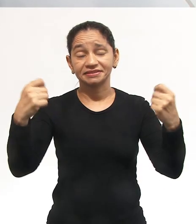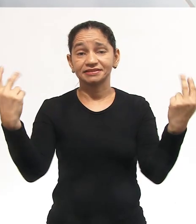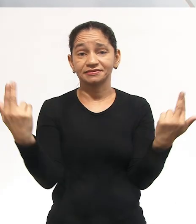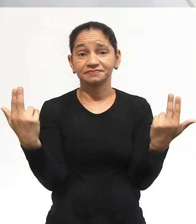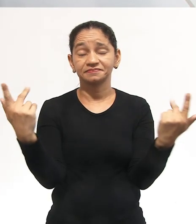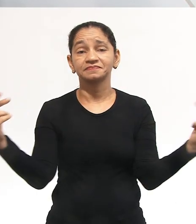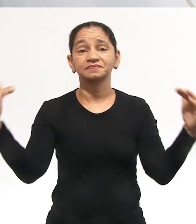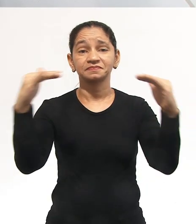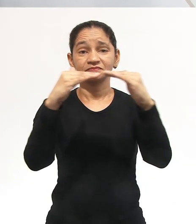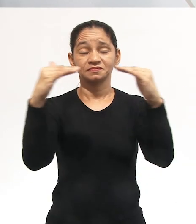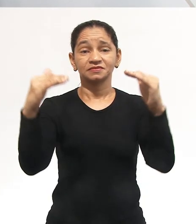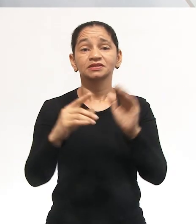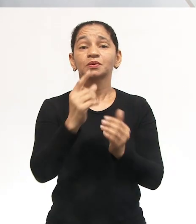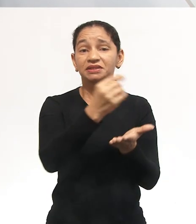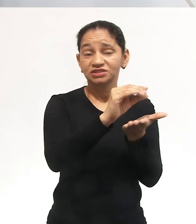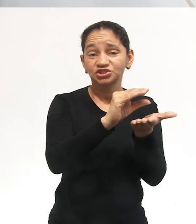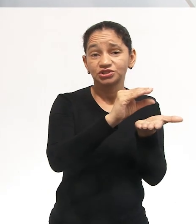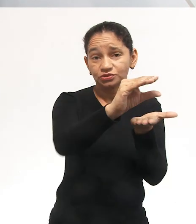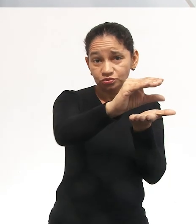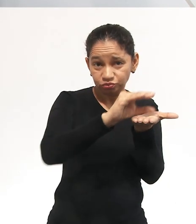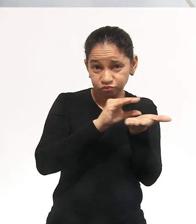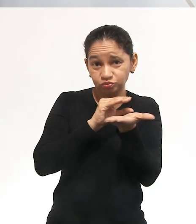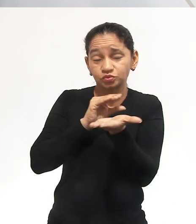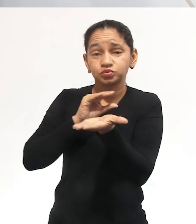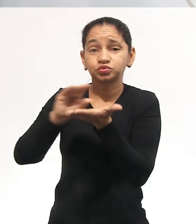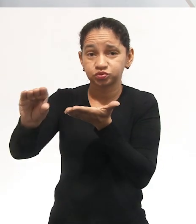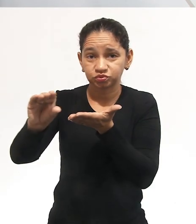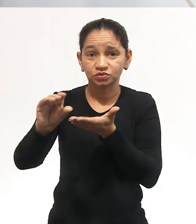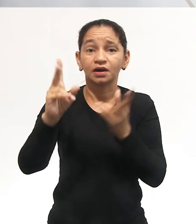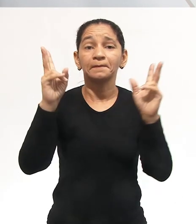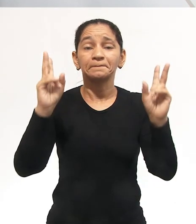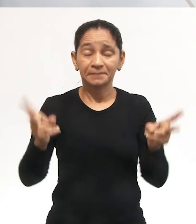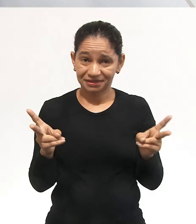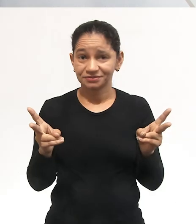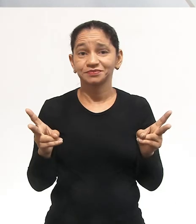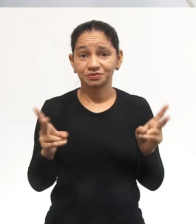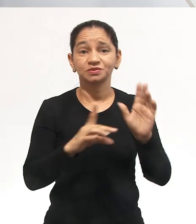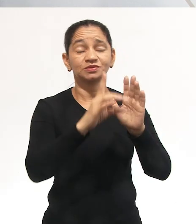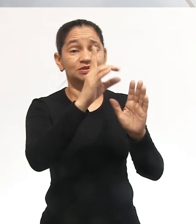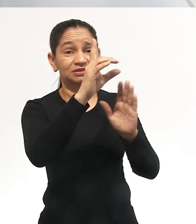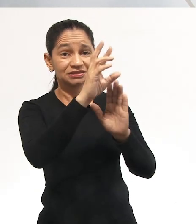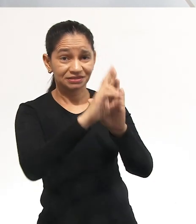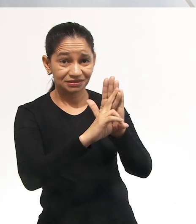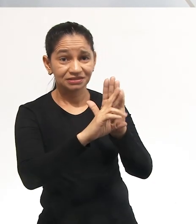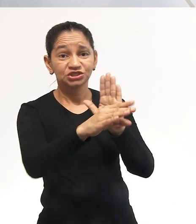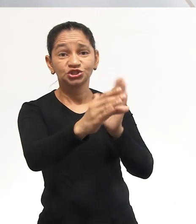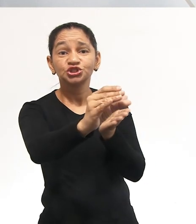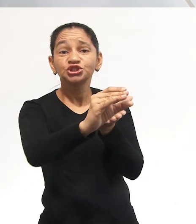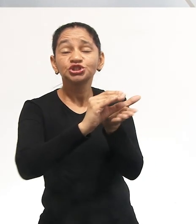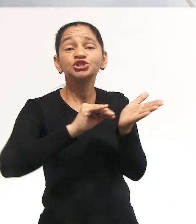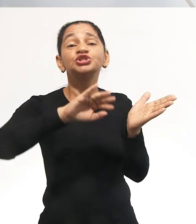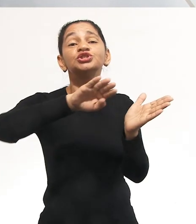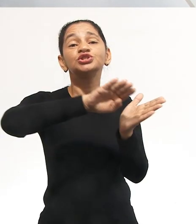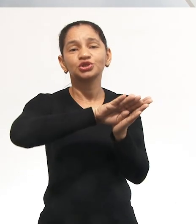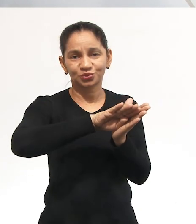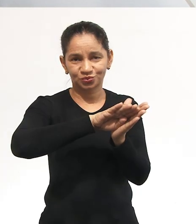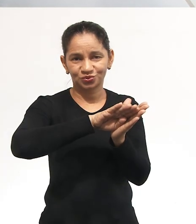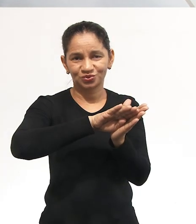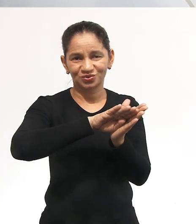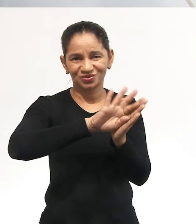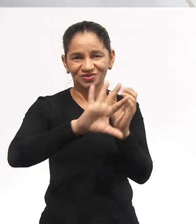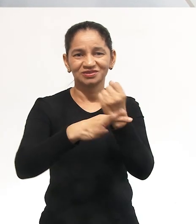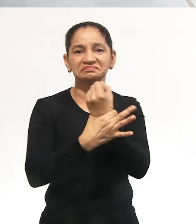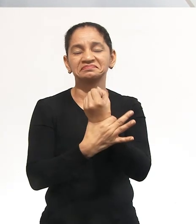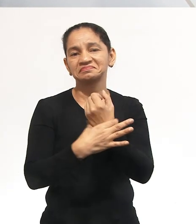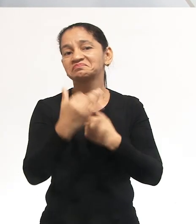ser executadas realmente com aquele dinheiro, né? Por exemplo, ali as receitas obtidas no orçamento